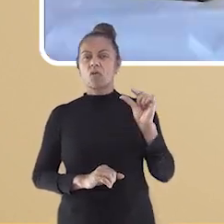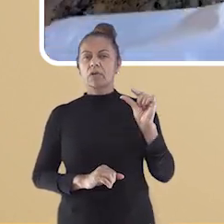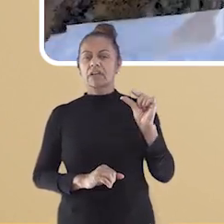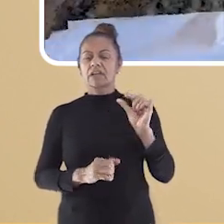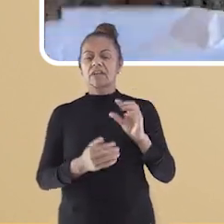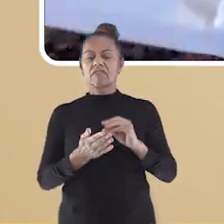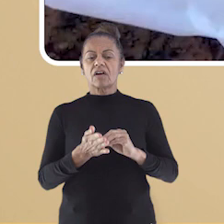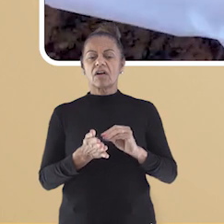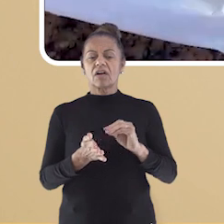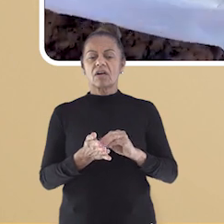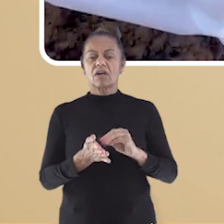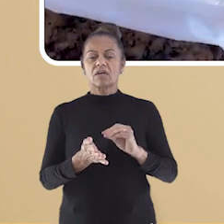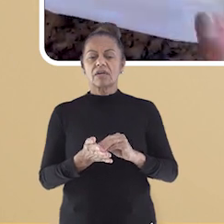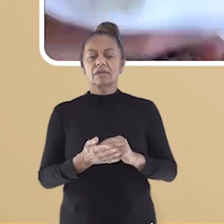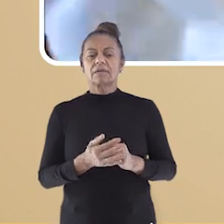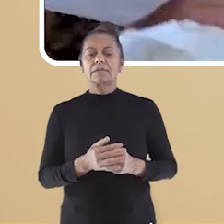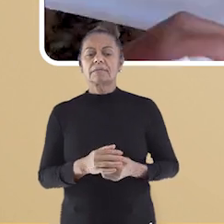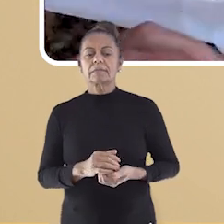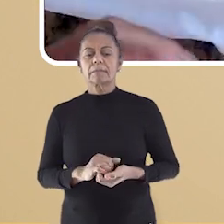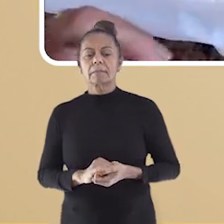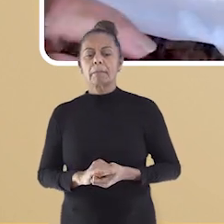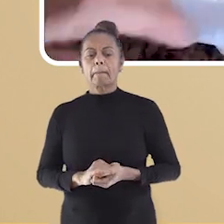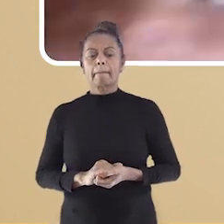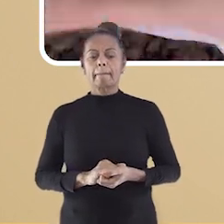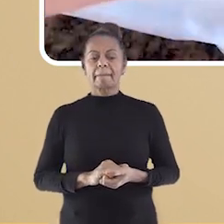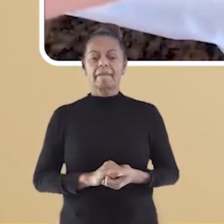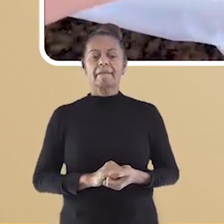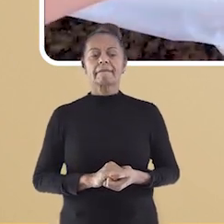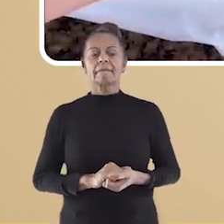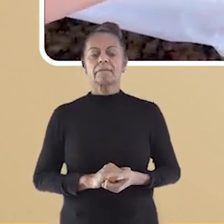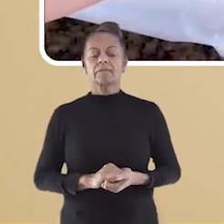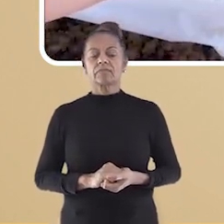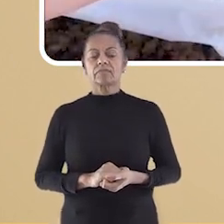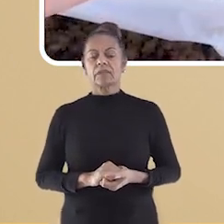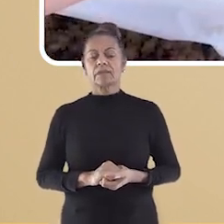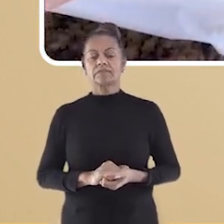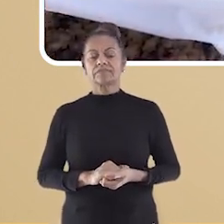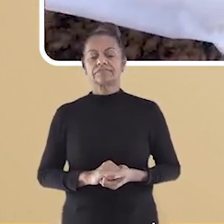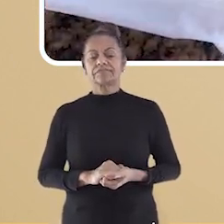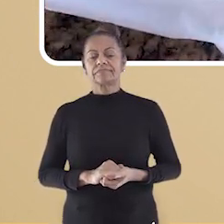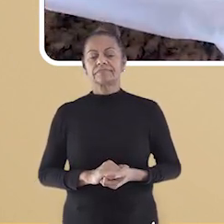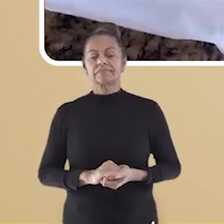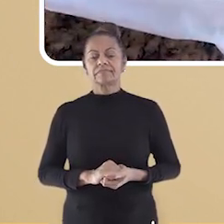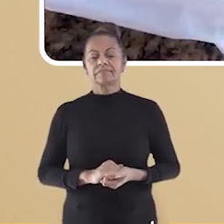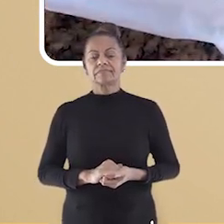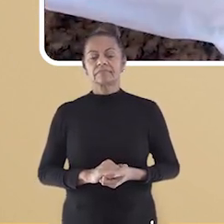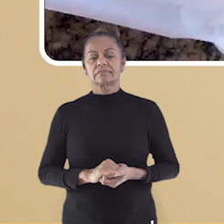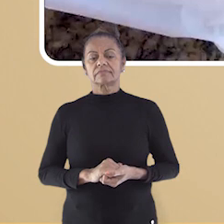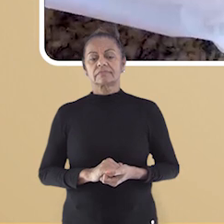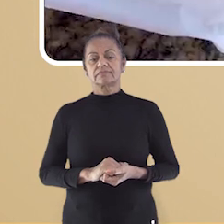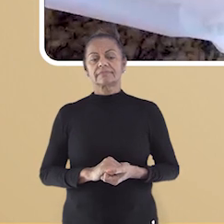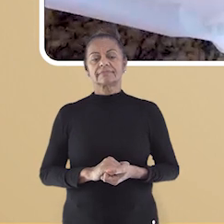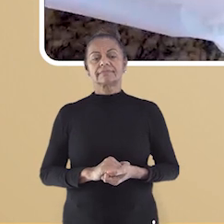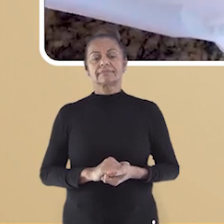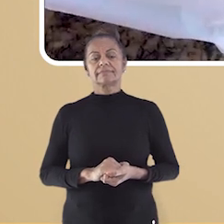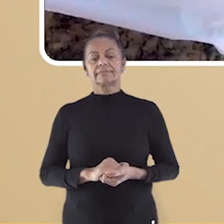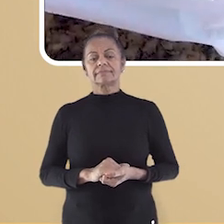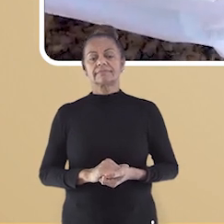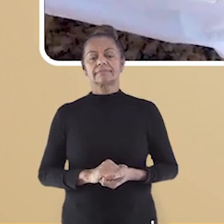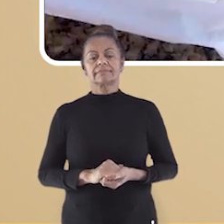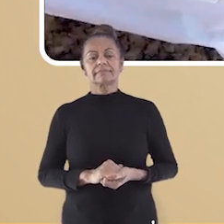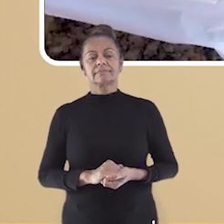236, só mais um pouquinho, né? Eu preciso de 337. Mais umas 101 gramas.